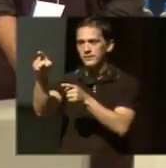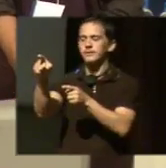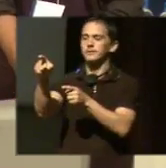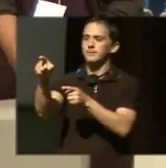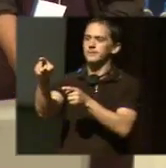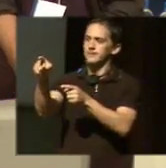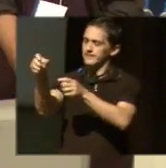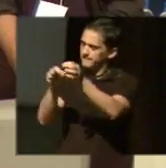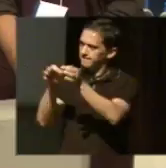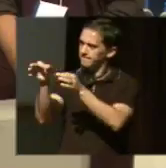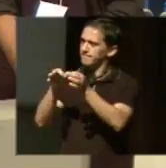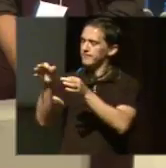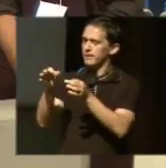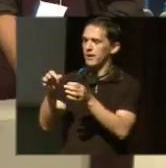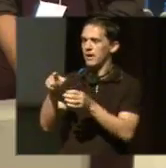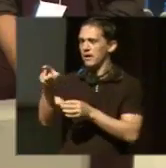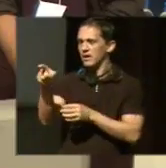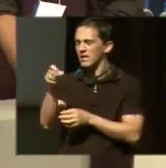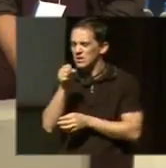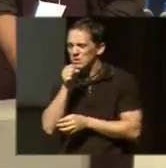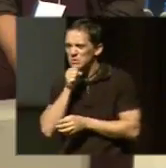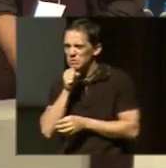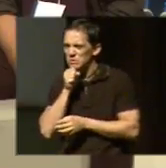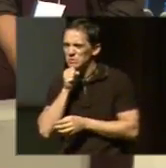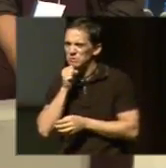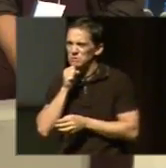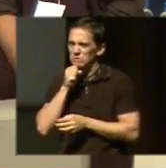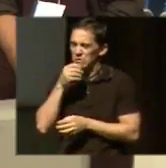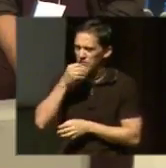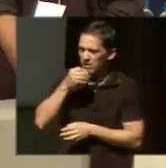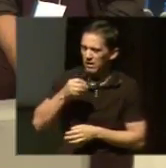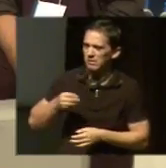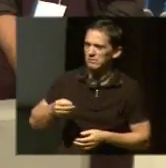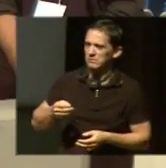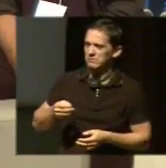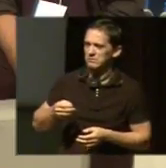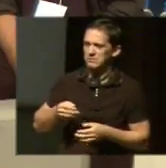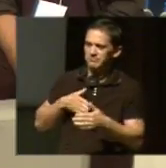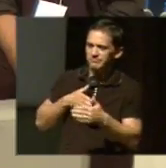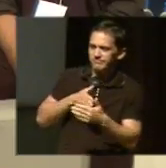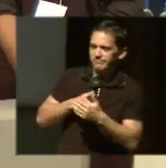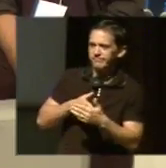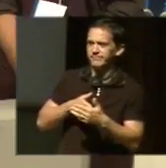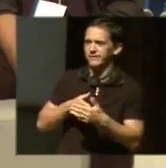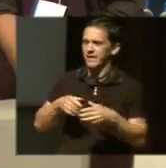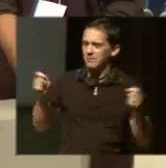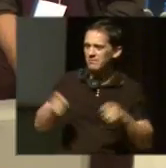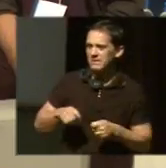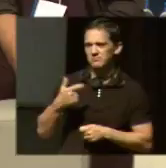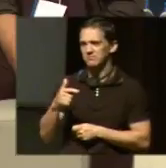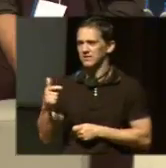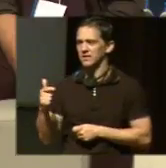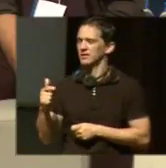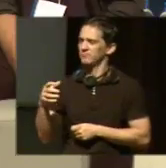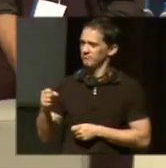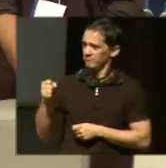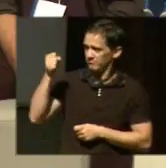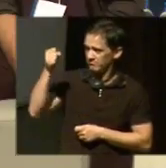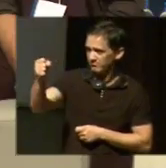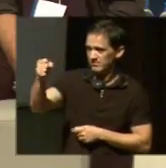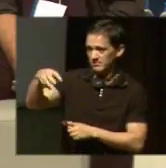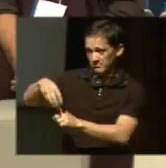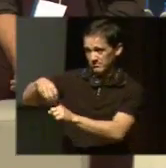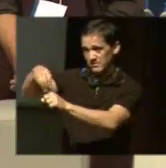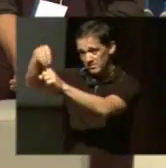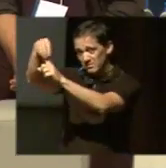é fraca e não tem capacidade, não tem autossuficiência para fazer as coisas. Então eu botaria como o personagem principal,